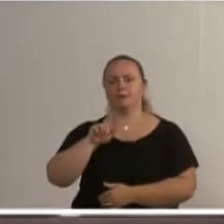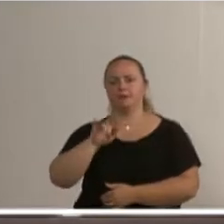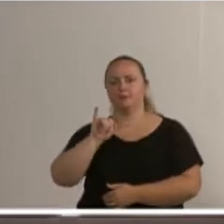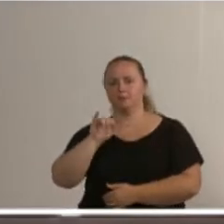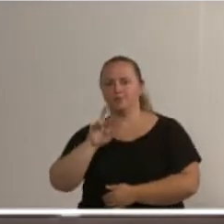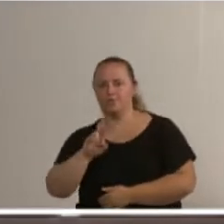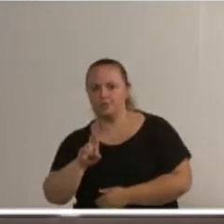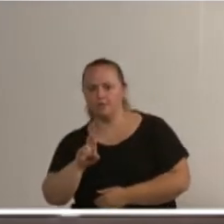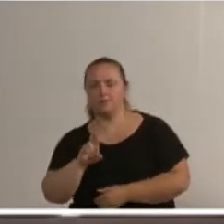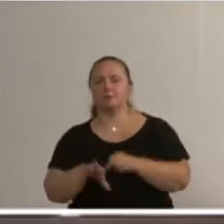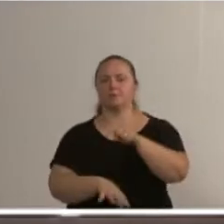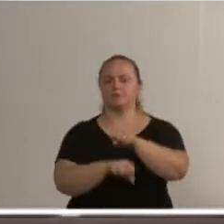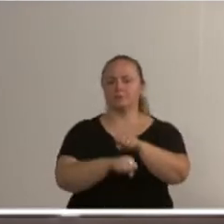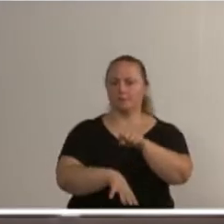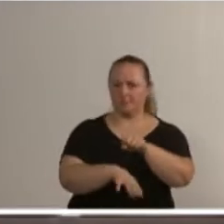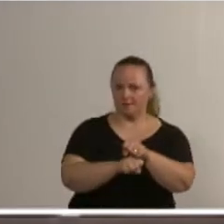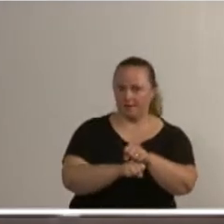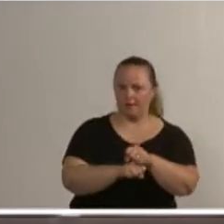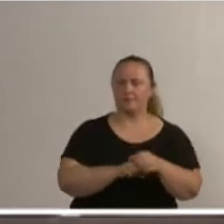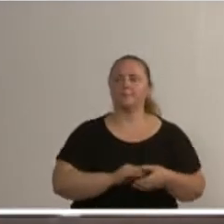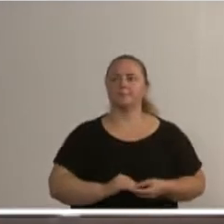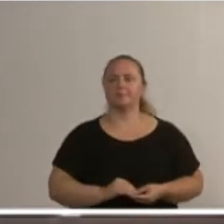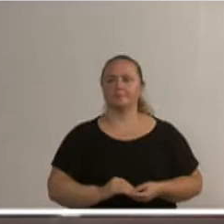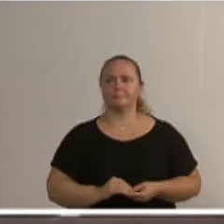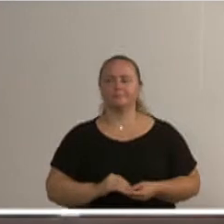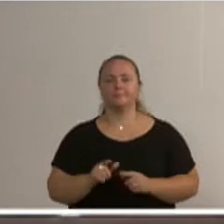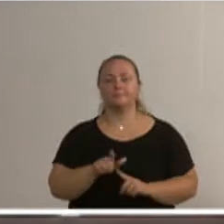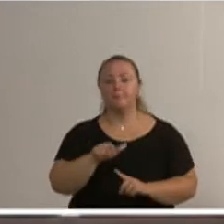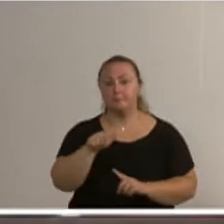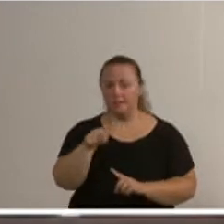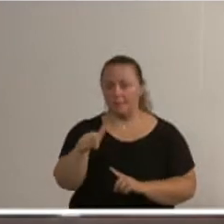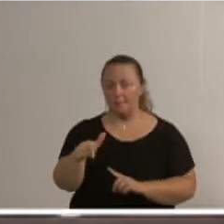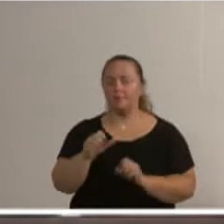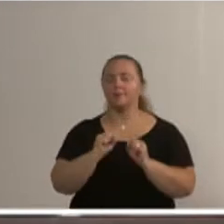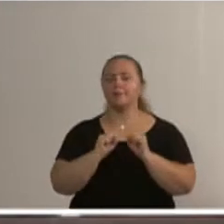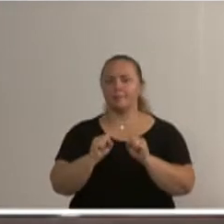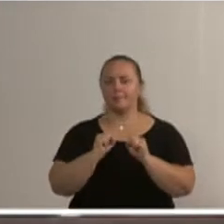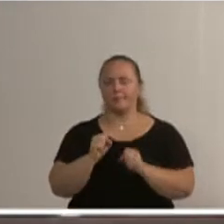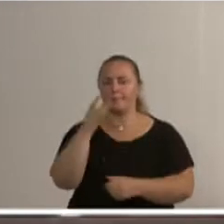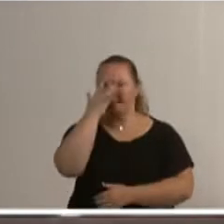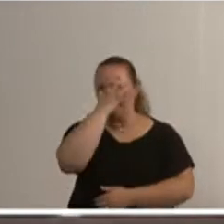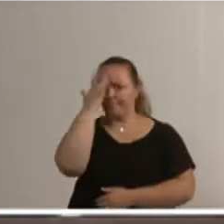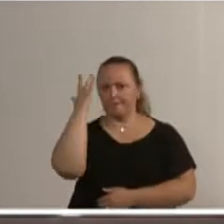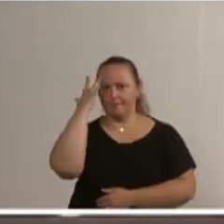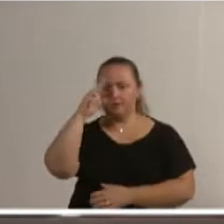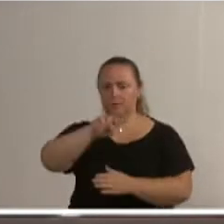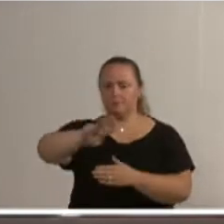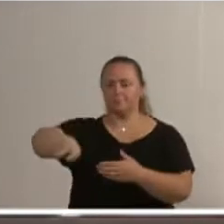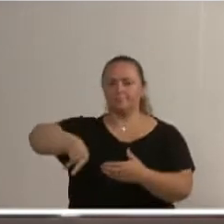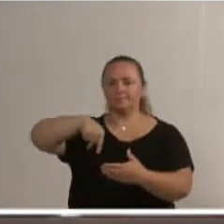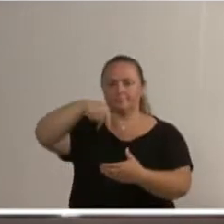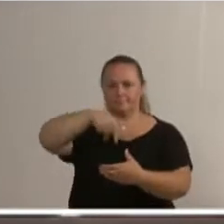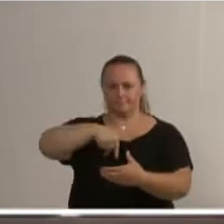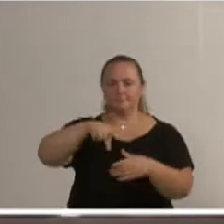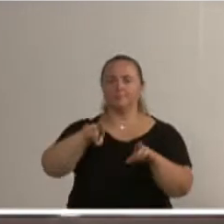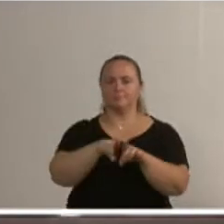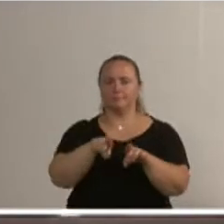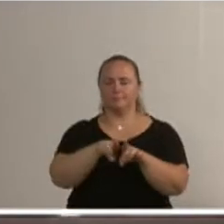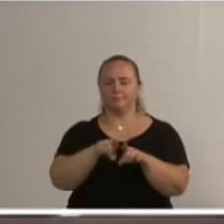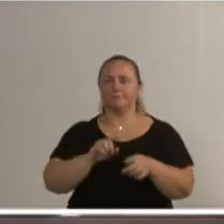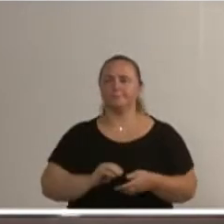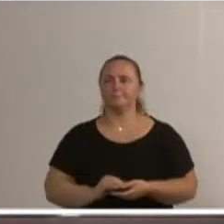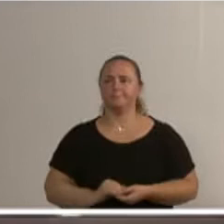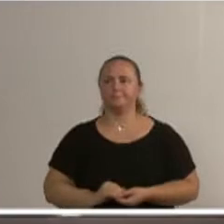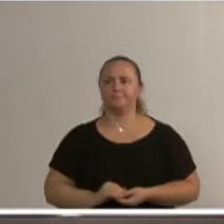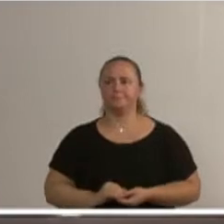a CETERB, e depois sim nós vamos dar o encaminhamento para que as pessoas possam falar. Eu quero já deixar